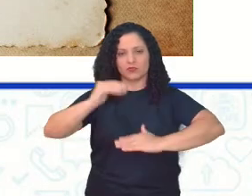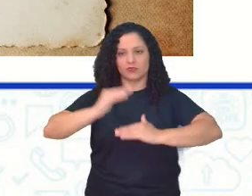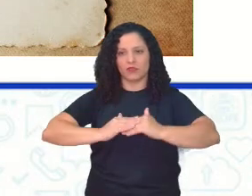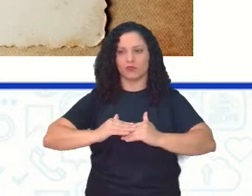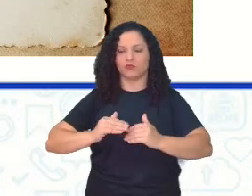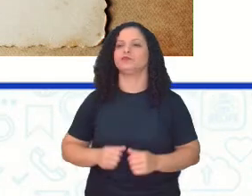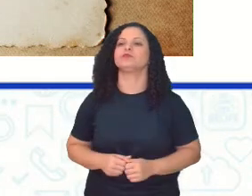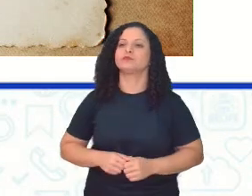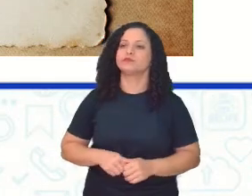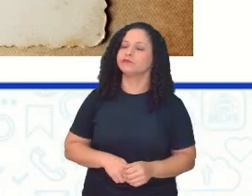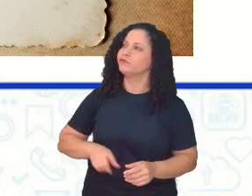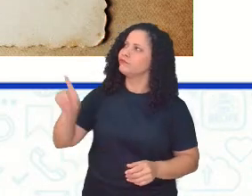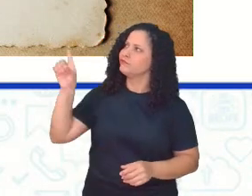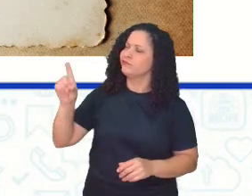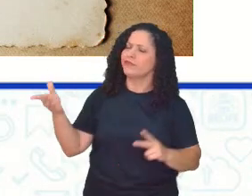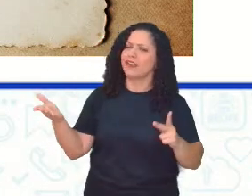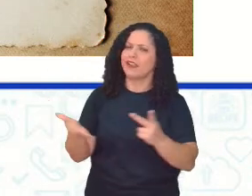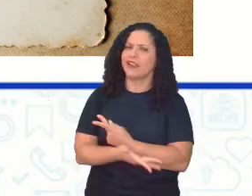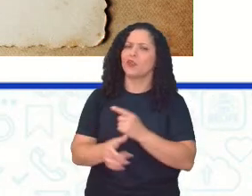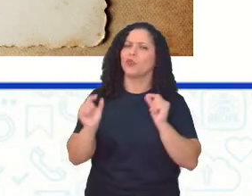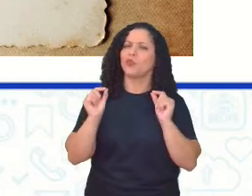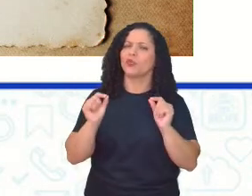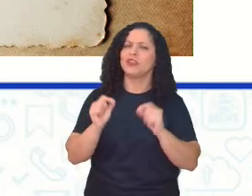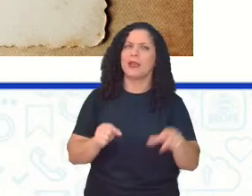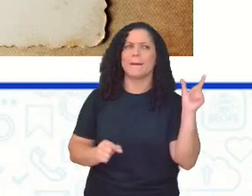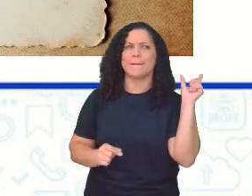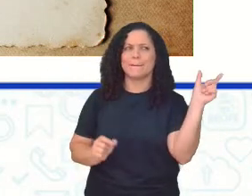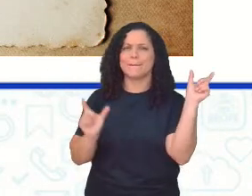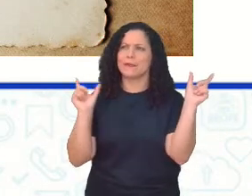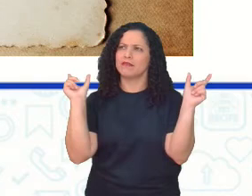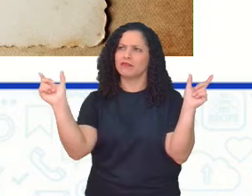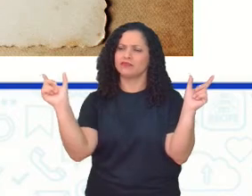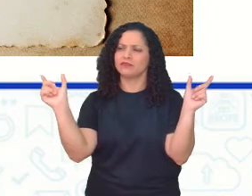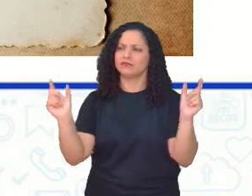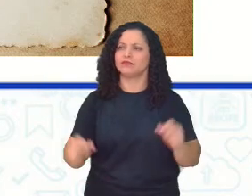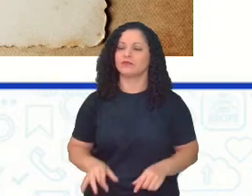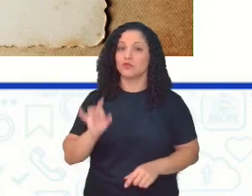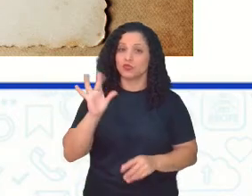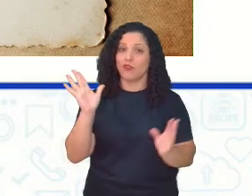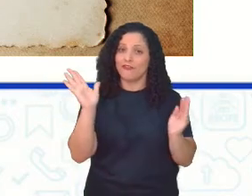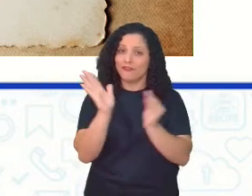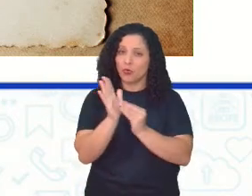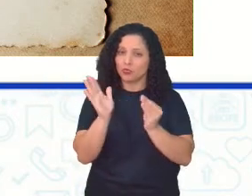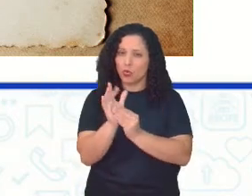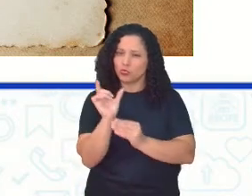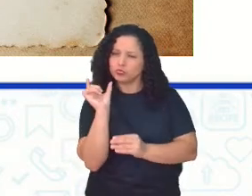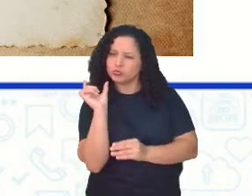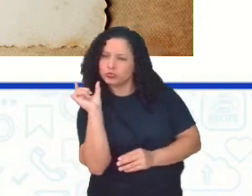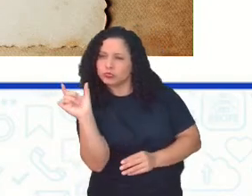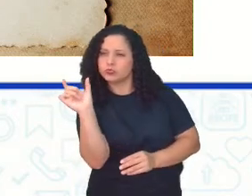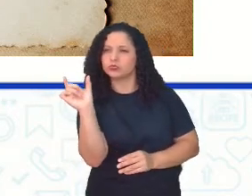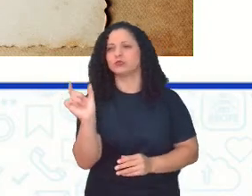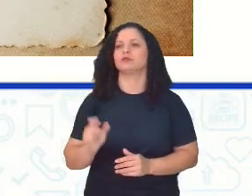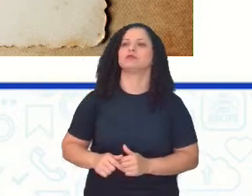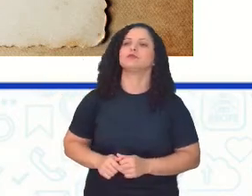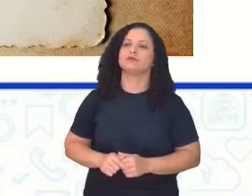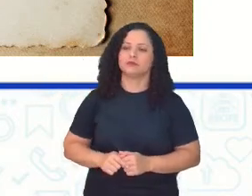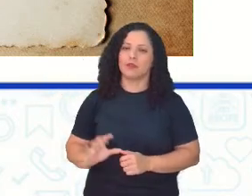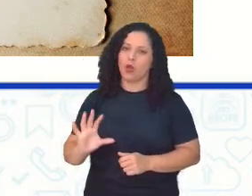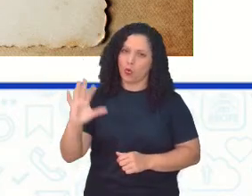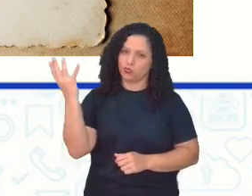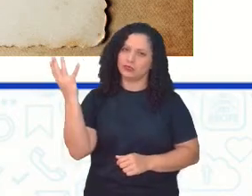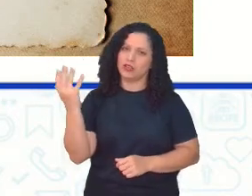bem coladinha ali a palavra categoria com substitui. Faltou só o espacinho. Só o espacinho ali. As coisas acontecem, então,